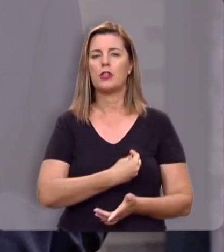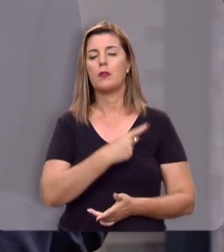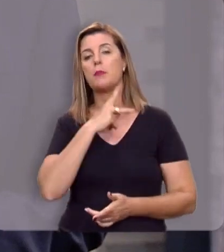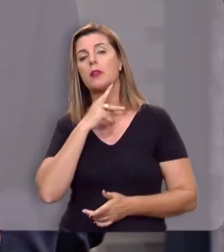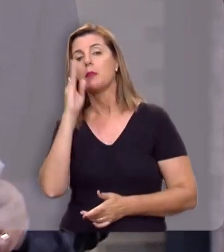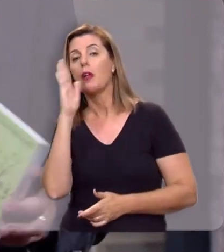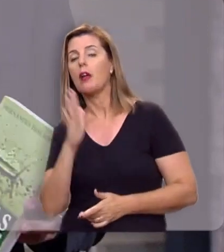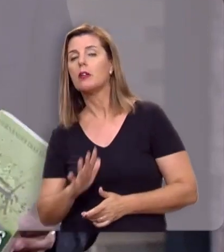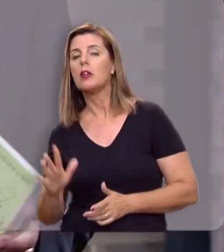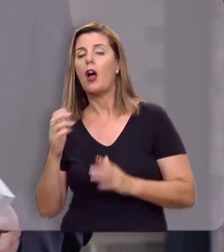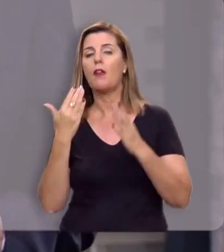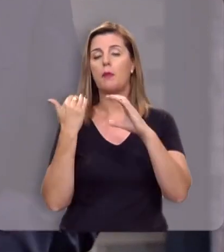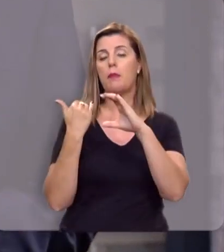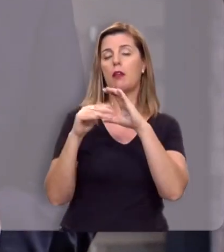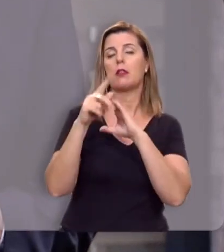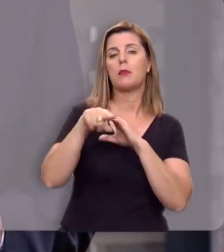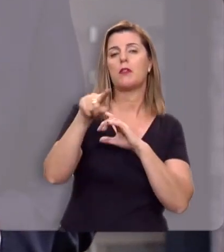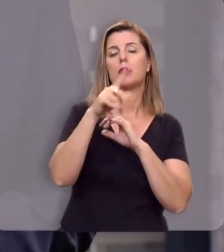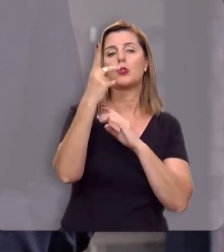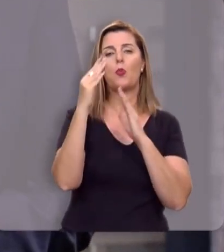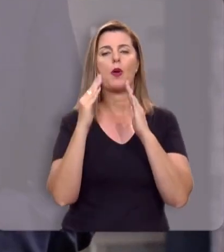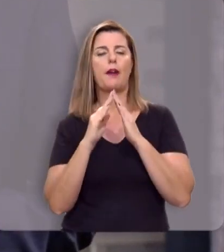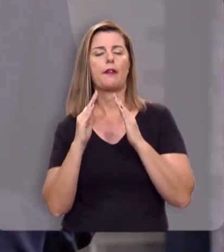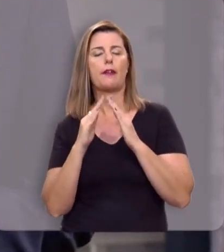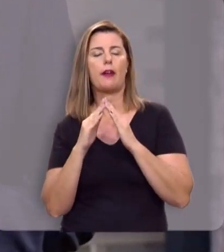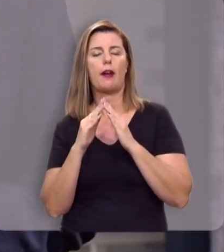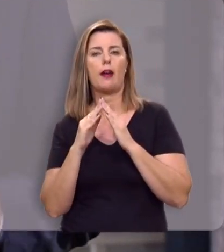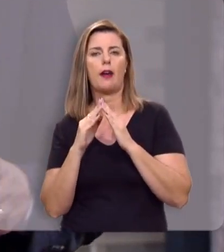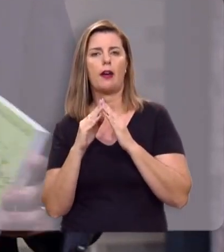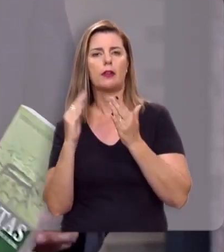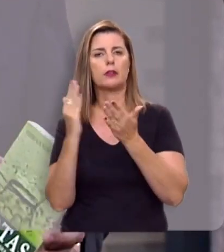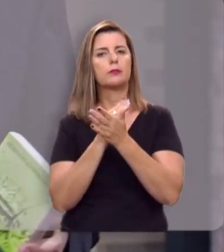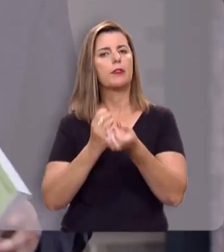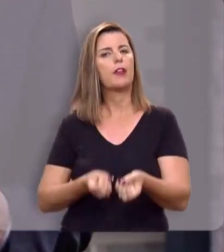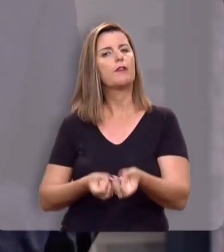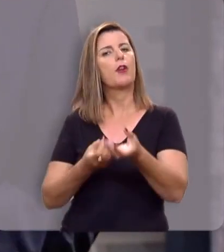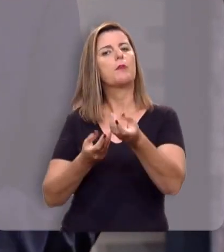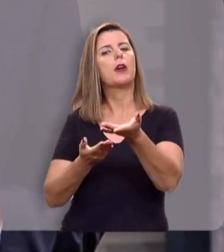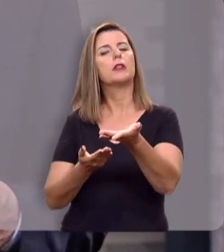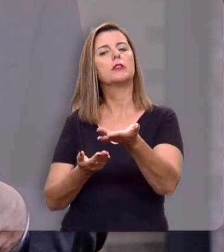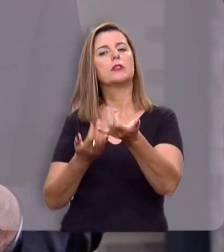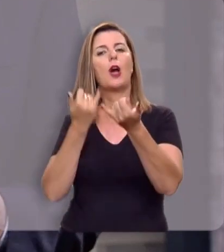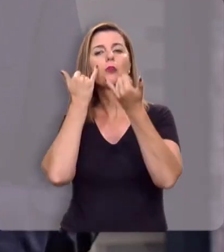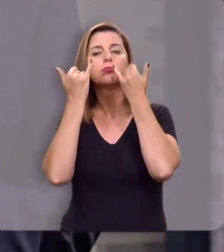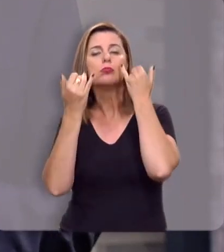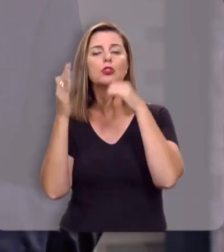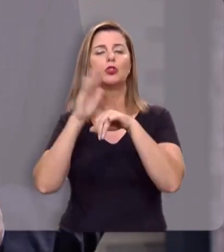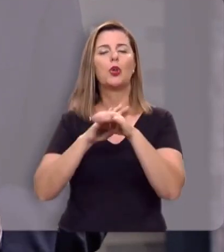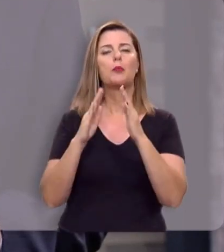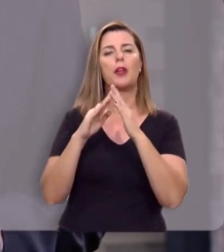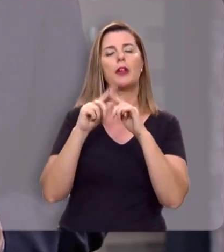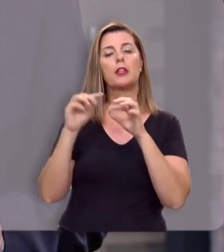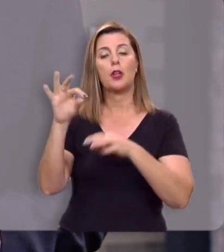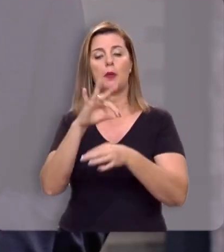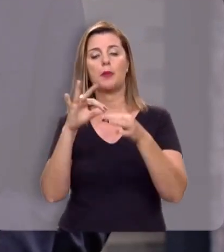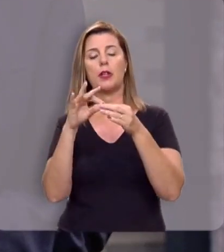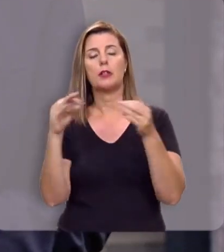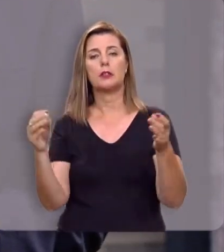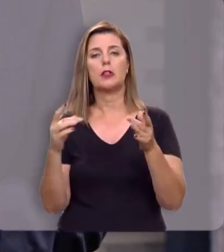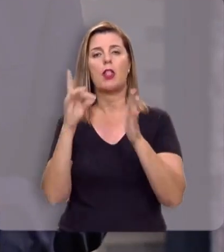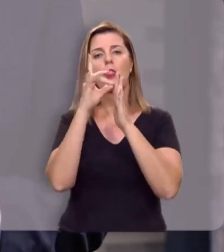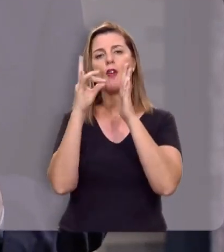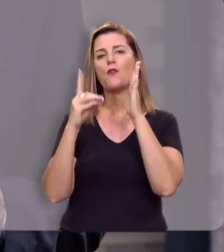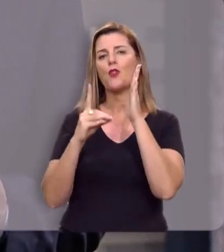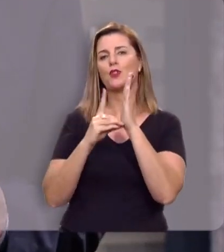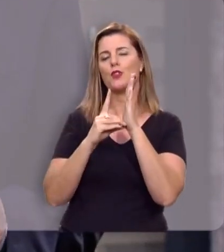Presbiteriana do Brasil. A gente vai mandar para você na sua casa algumas informações sobre a nossa igreja e um presente.